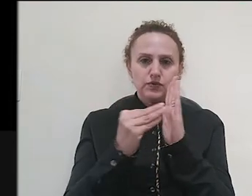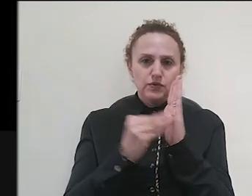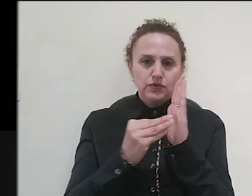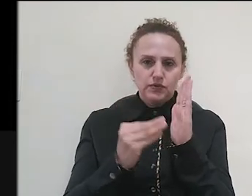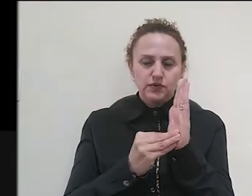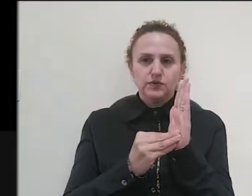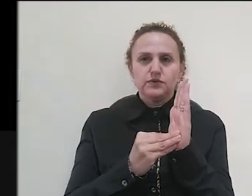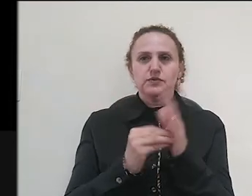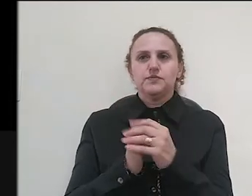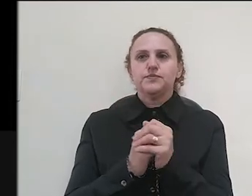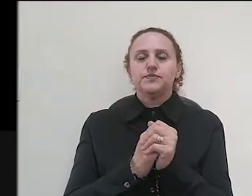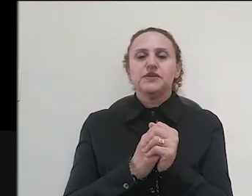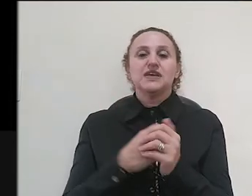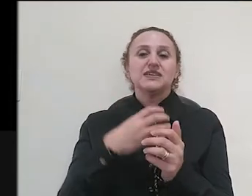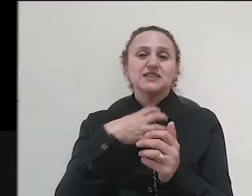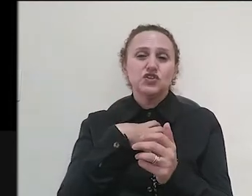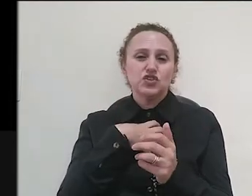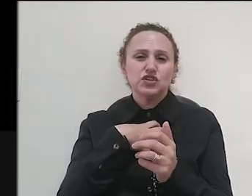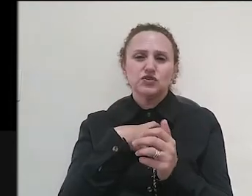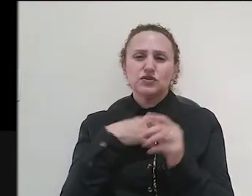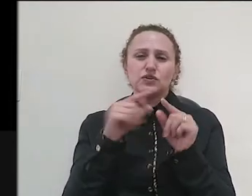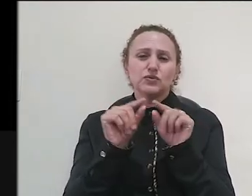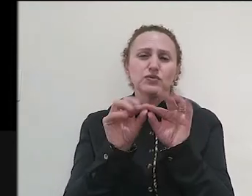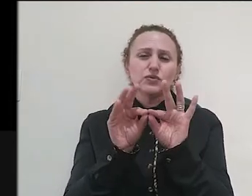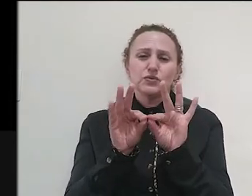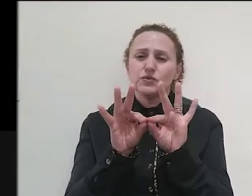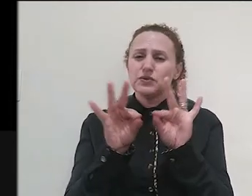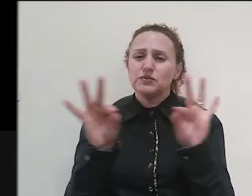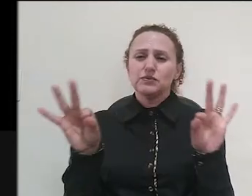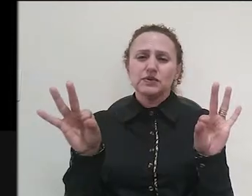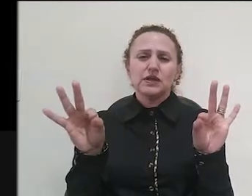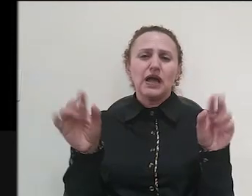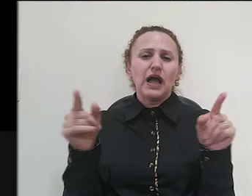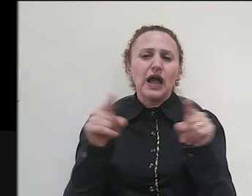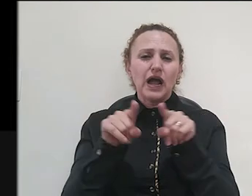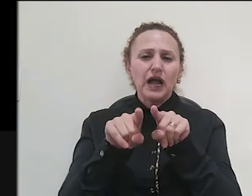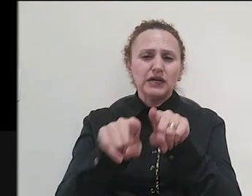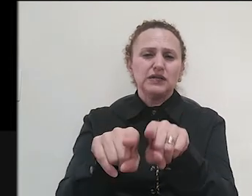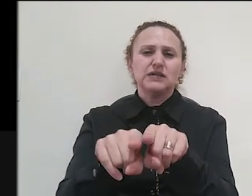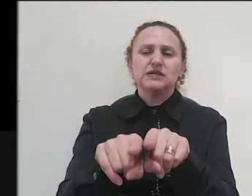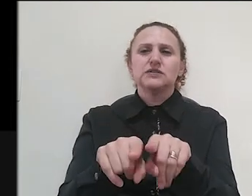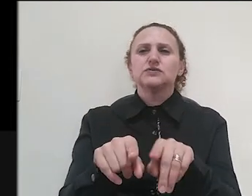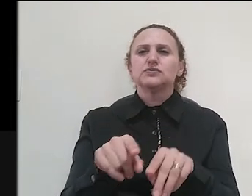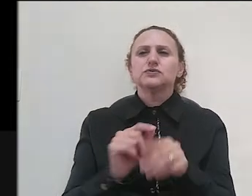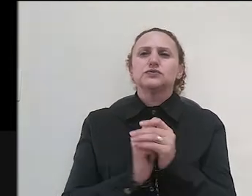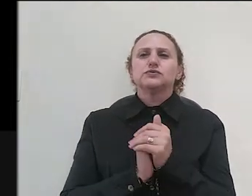nesse, né, culto, no sentido de que nada mais é linear, tudo é muito rebuscado, muito trabalhado, muito